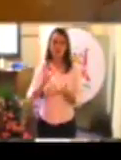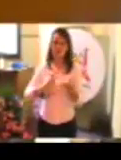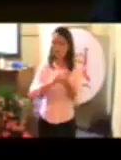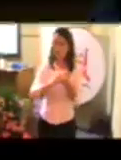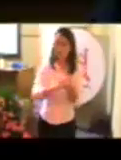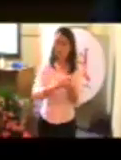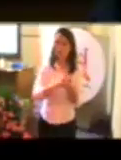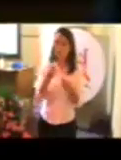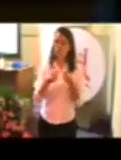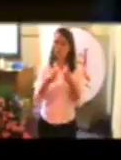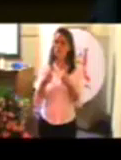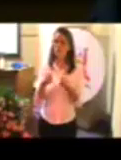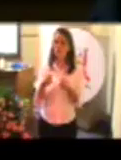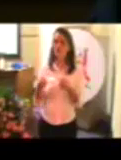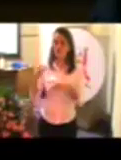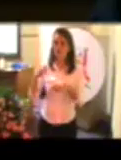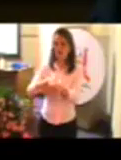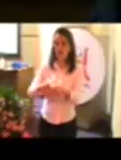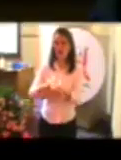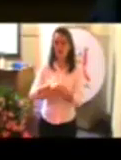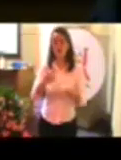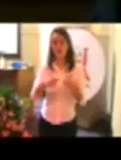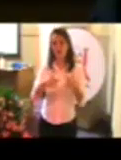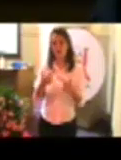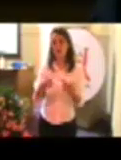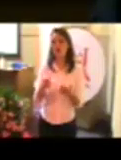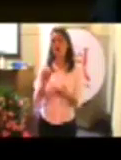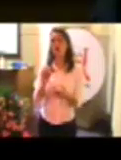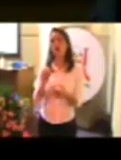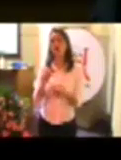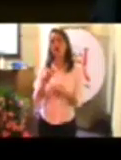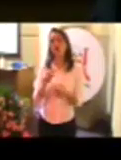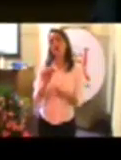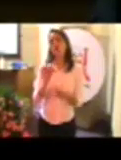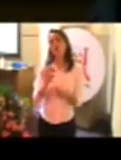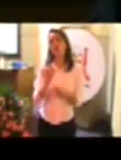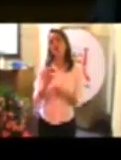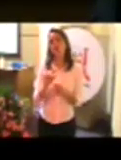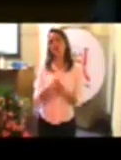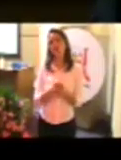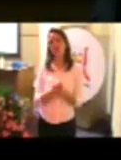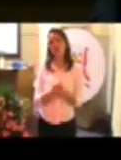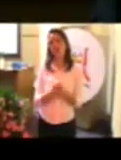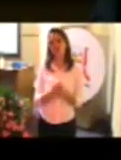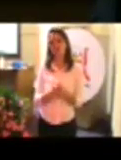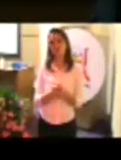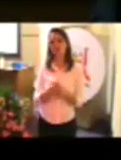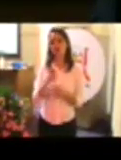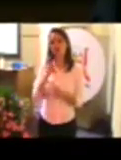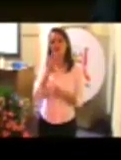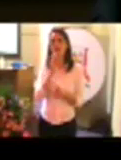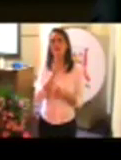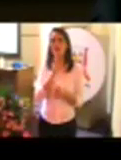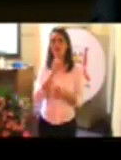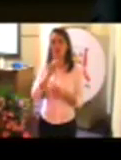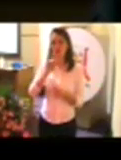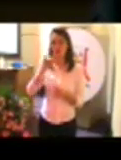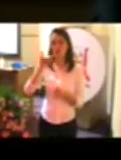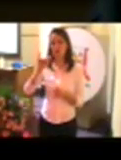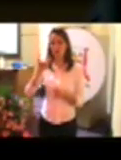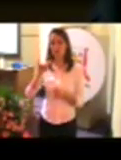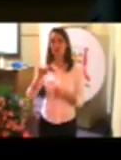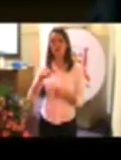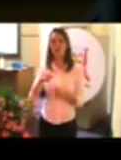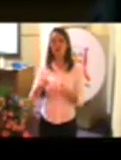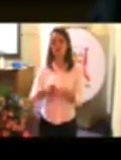ingresso nos órgãos do Poder Executivo, Judiciário e Legislativo se davam pelo QI do